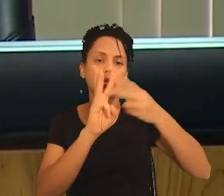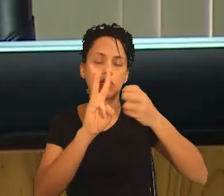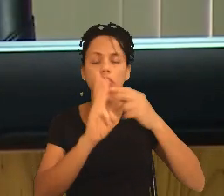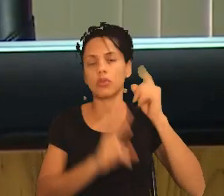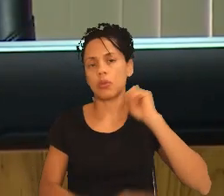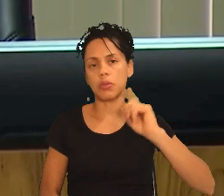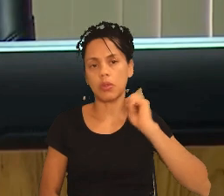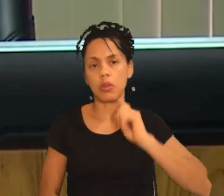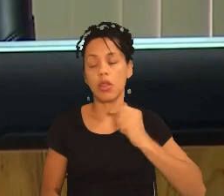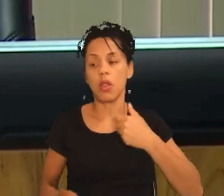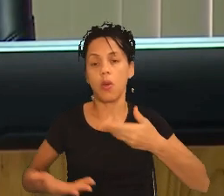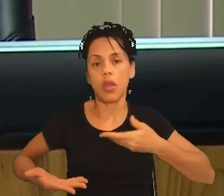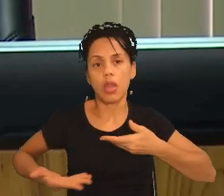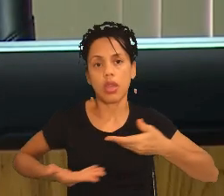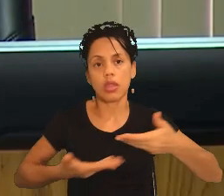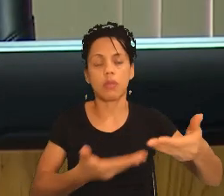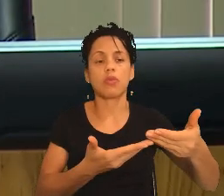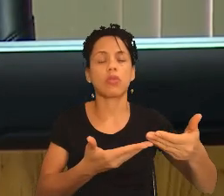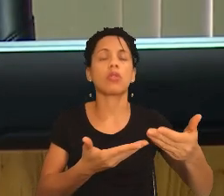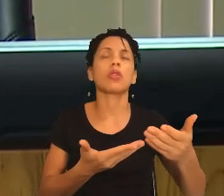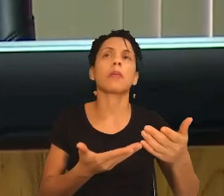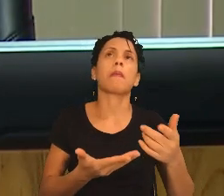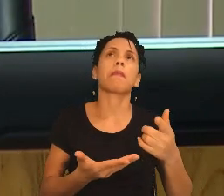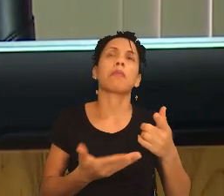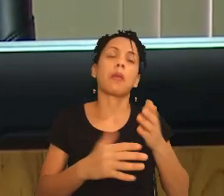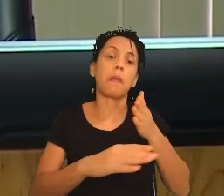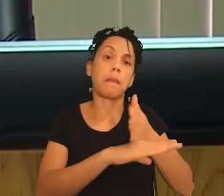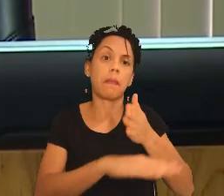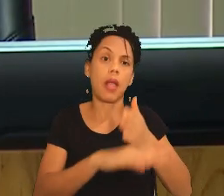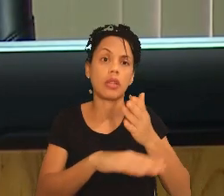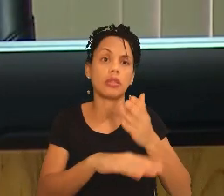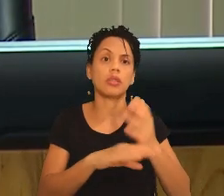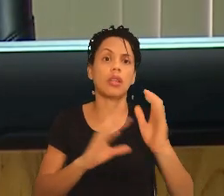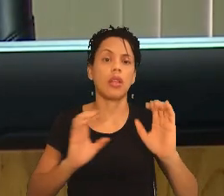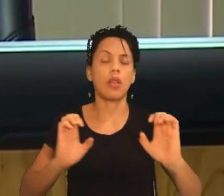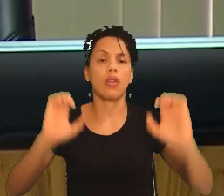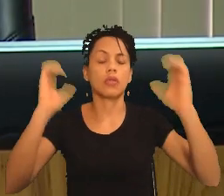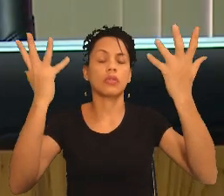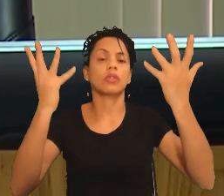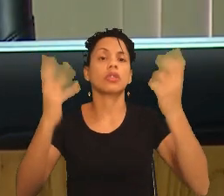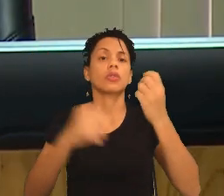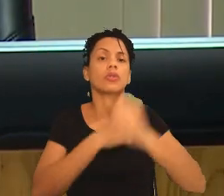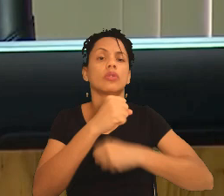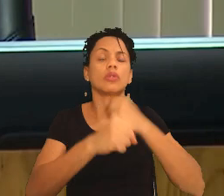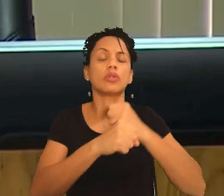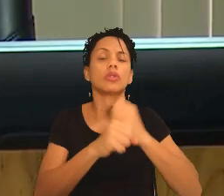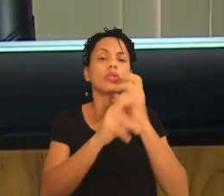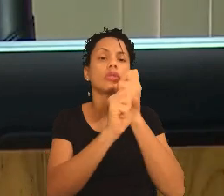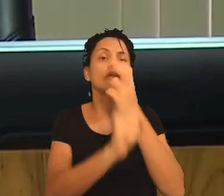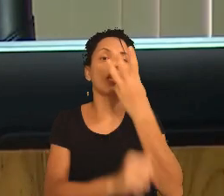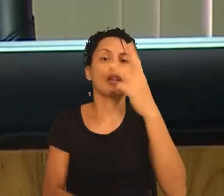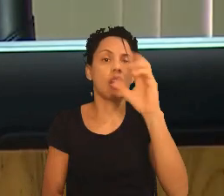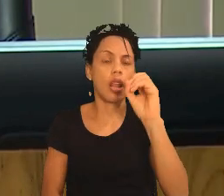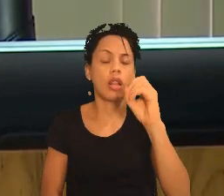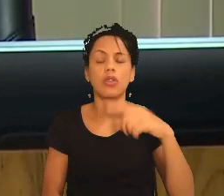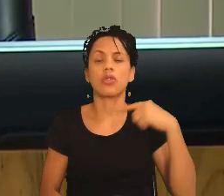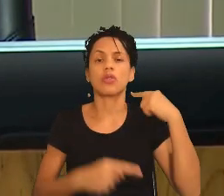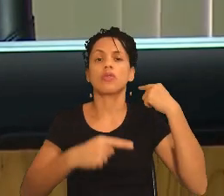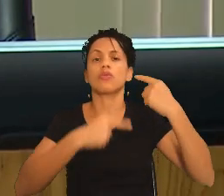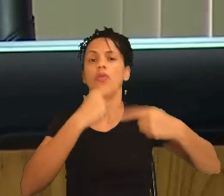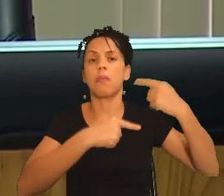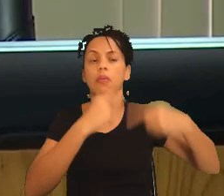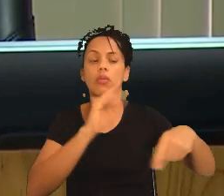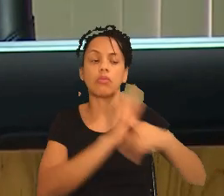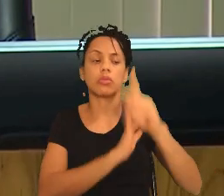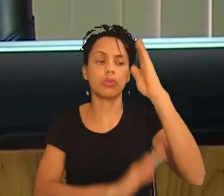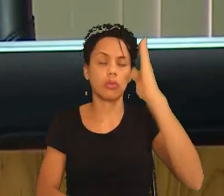E quando eu presidi o Conselho dos Povos Indígenas de Minas Gerais, em 2009, eu recebi um